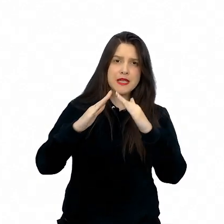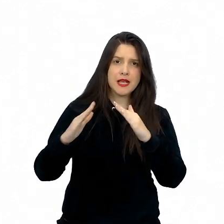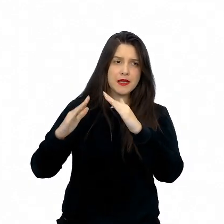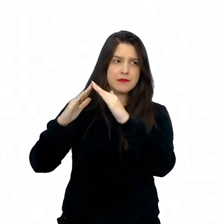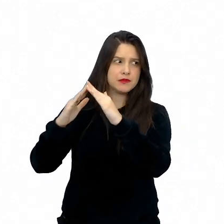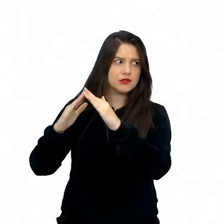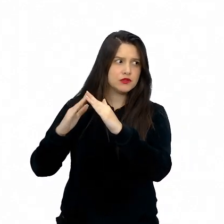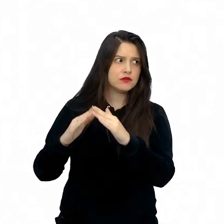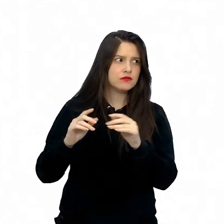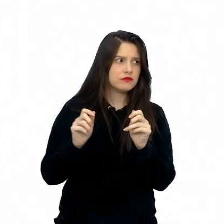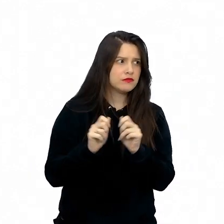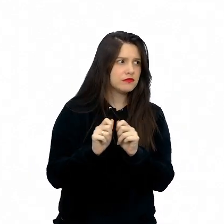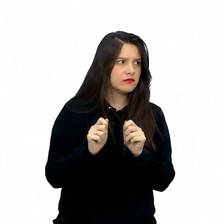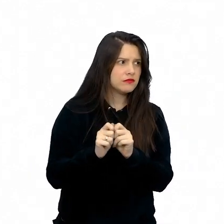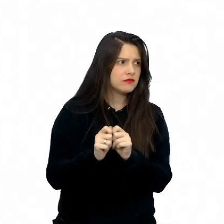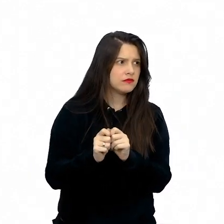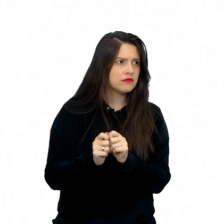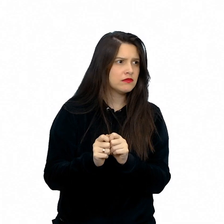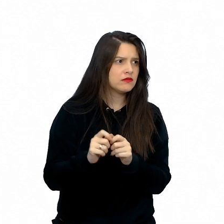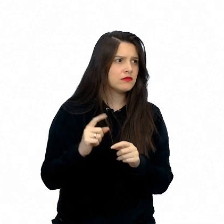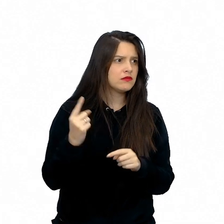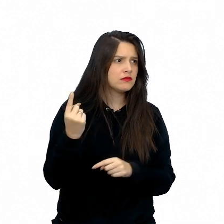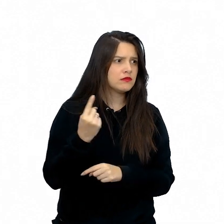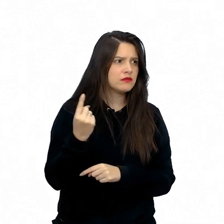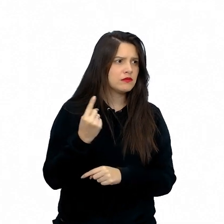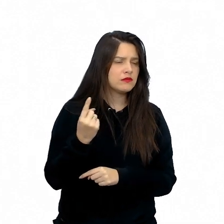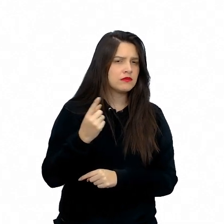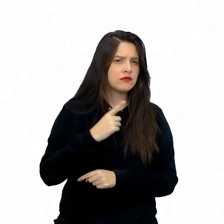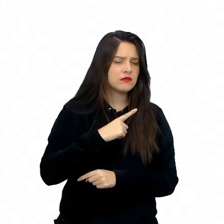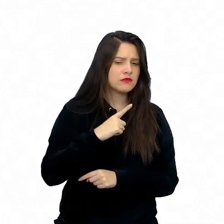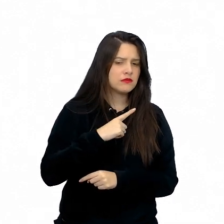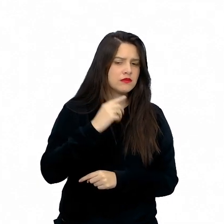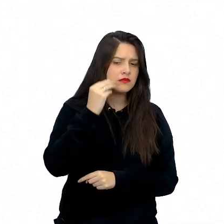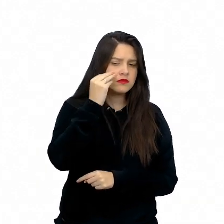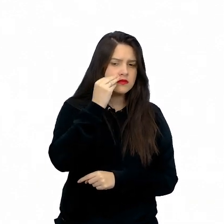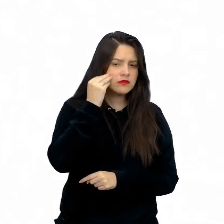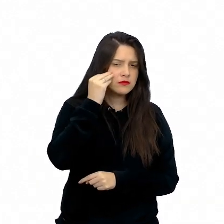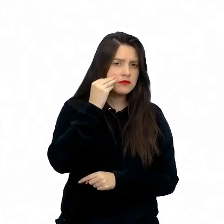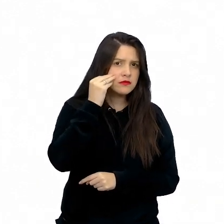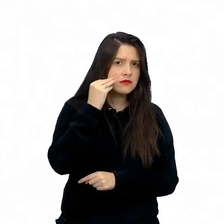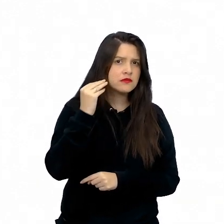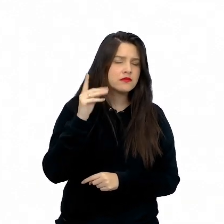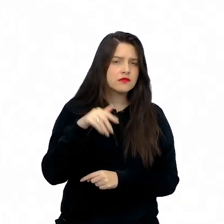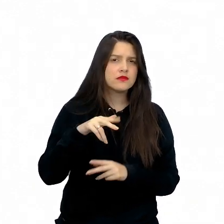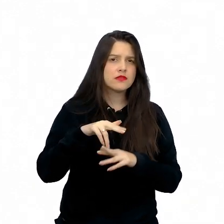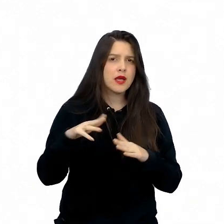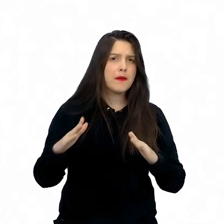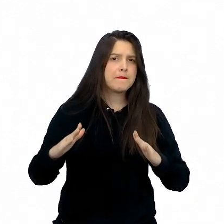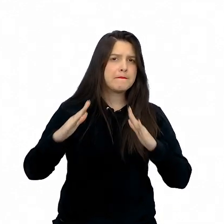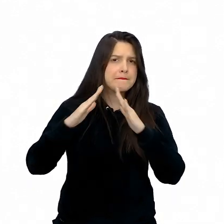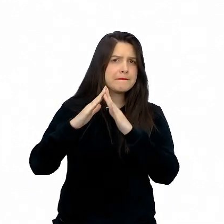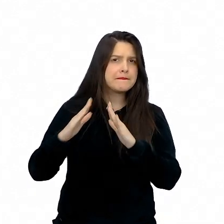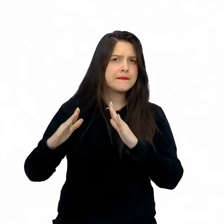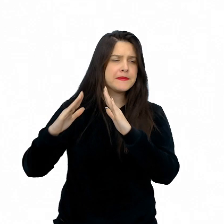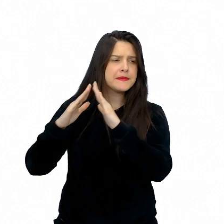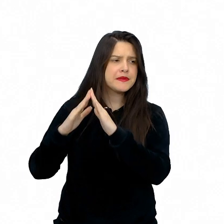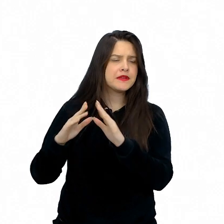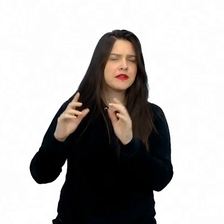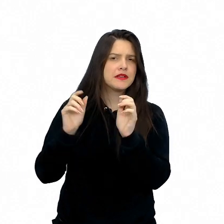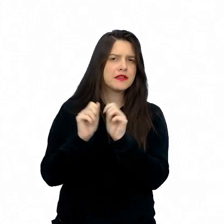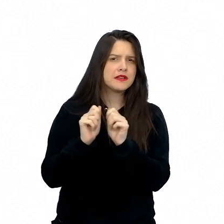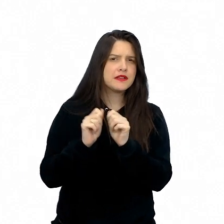retângulo. Olha que coisa complicada. Então, primeiro, ele tem que ver os elementos da pirâmide, as arestas, aresta